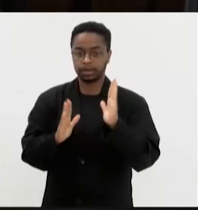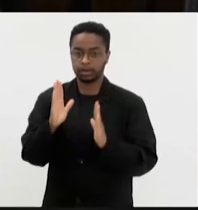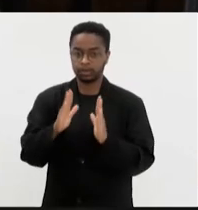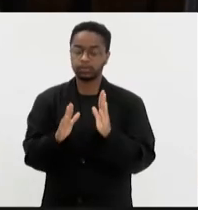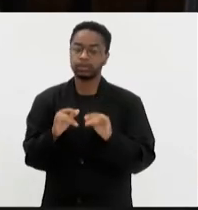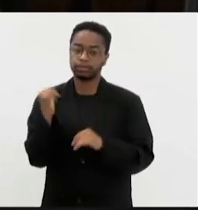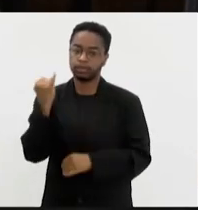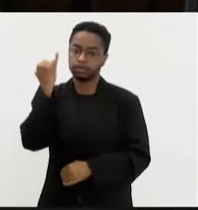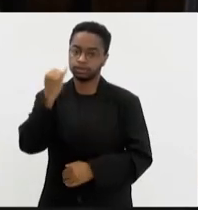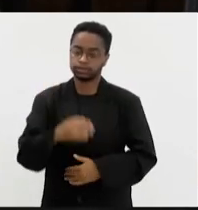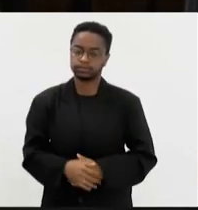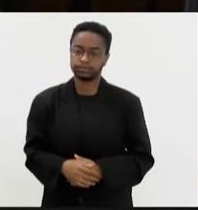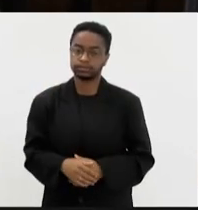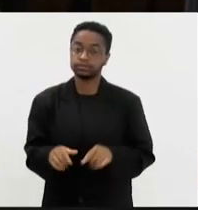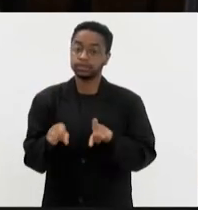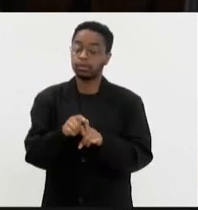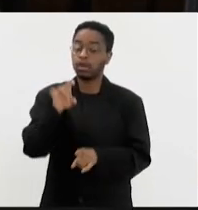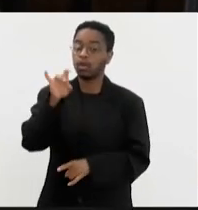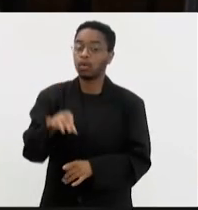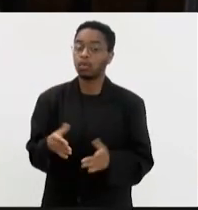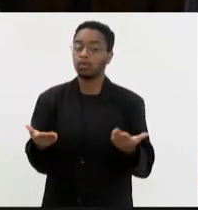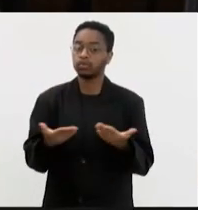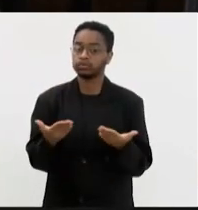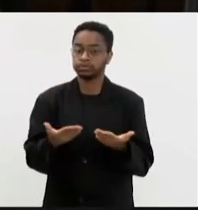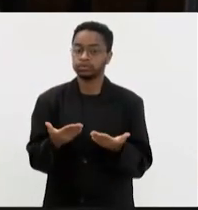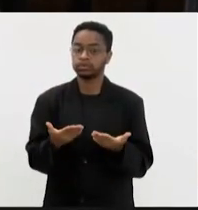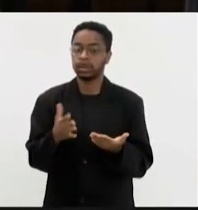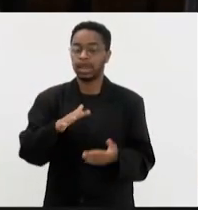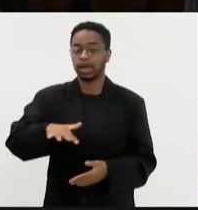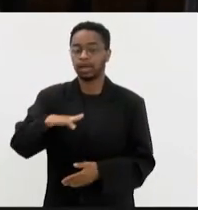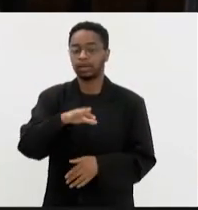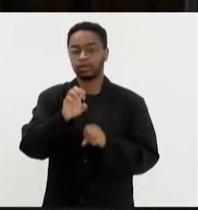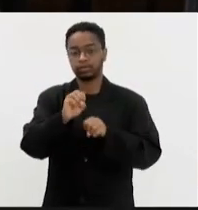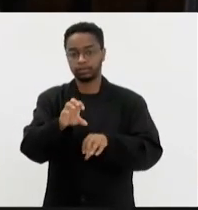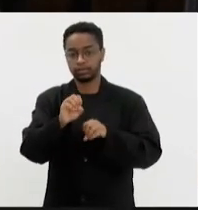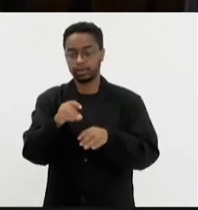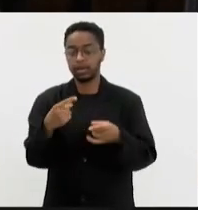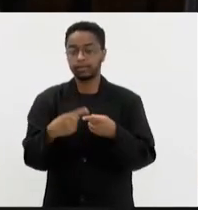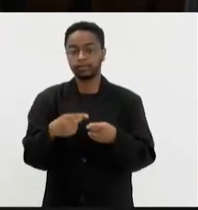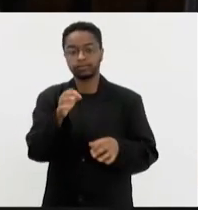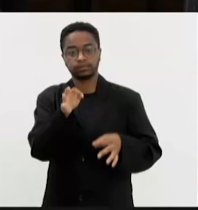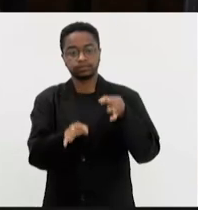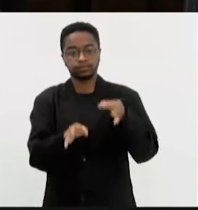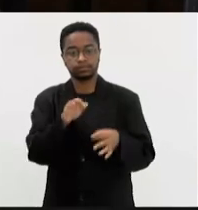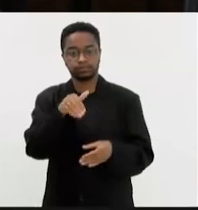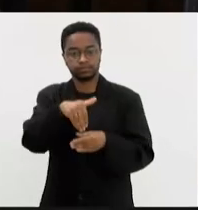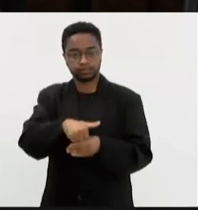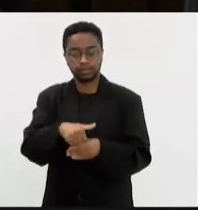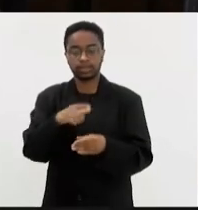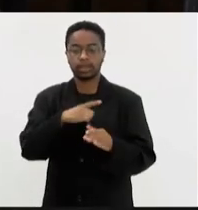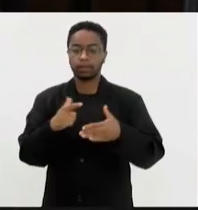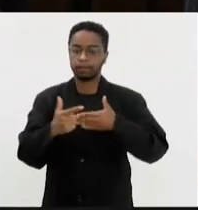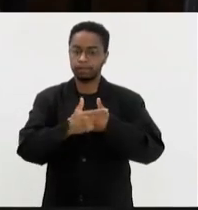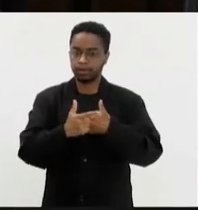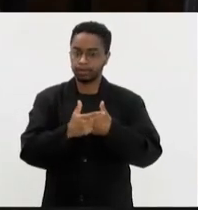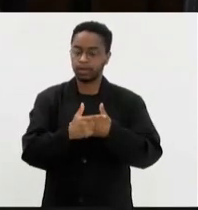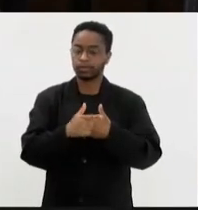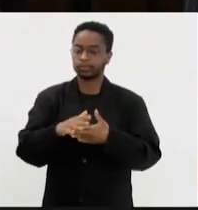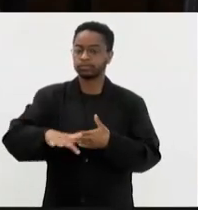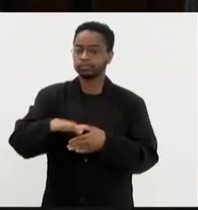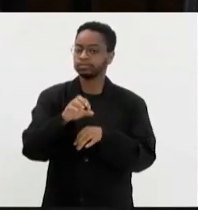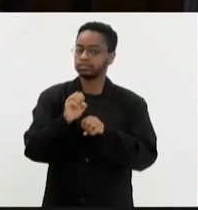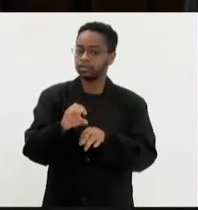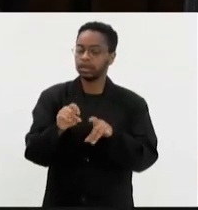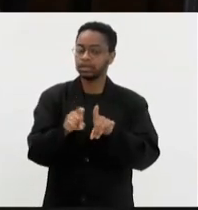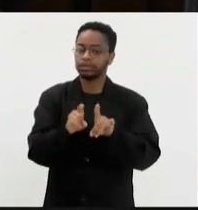importantes e por fim o vetor educativo a justiça eleitoral tem um papel educativo e